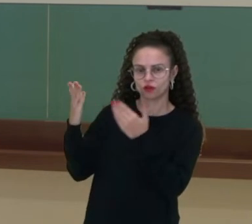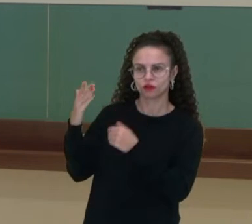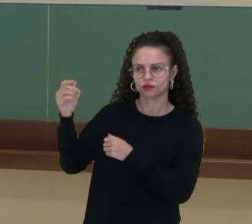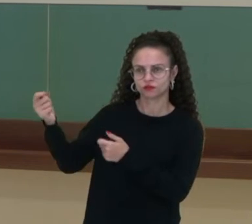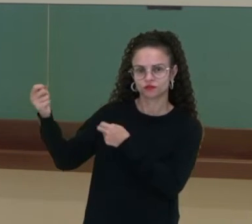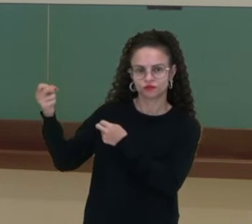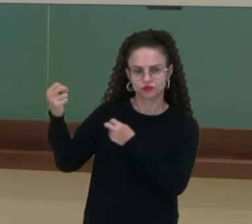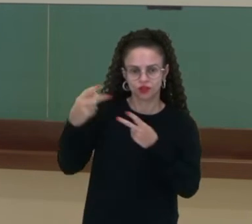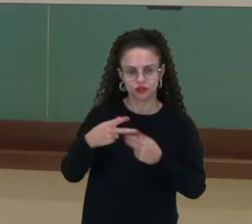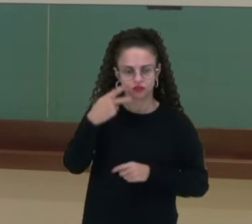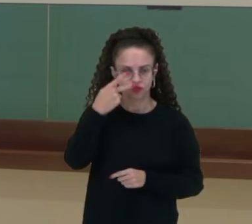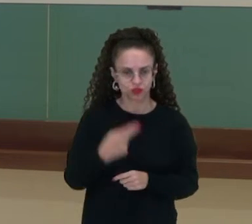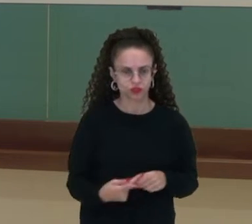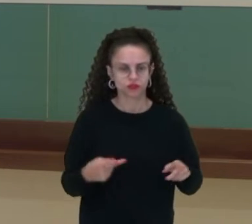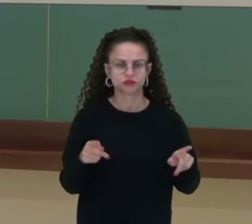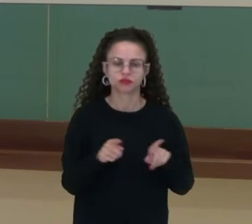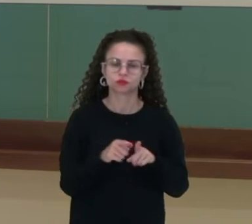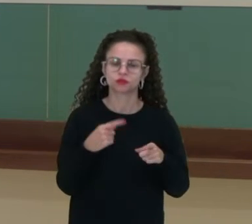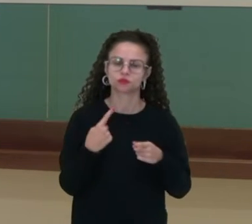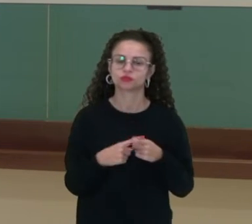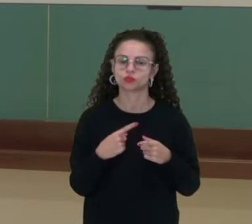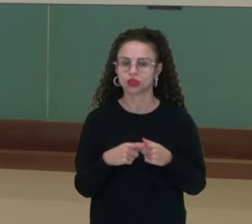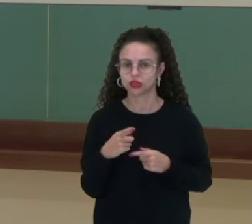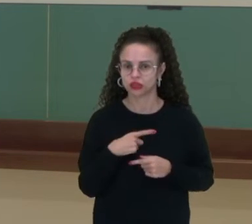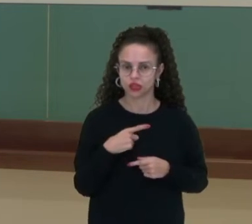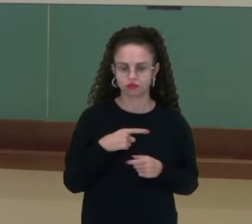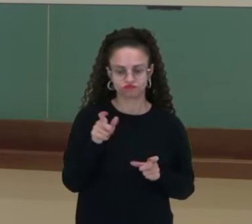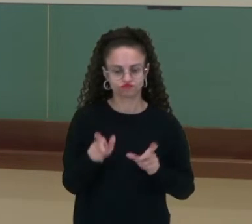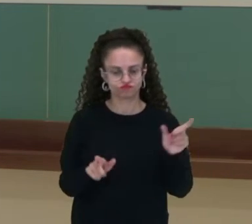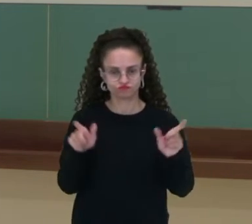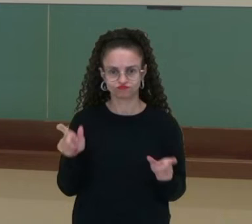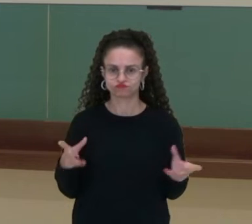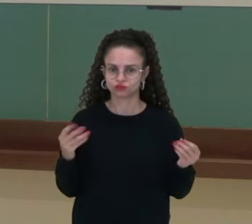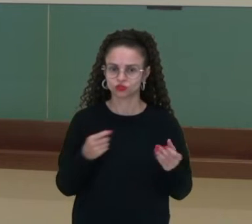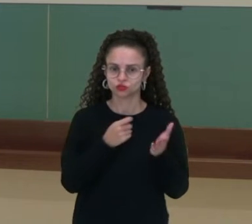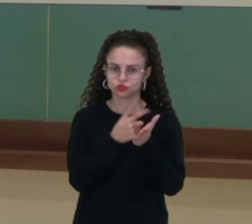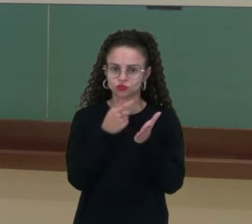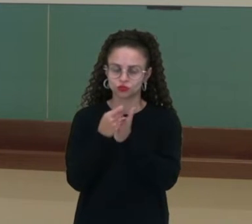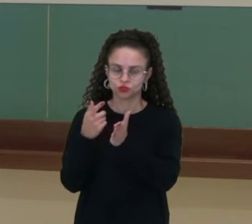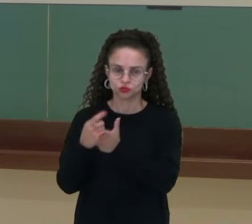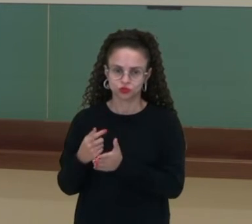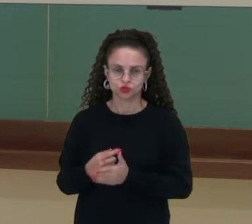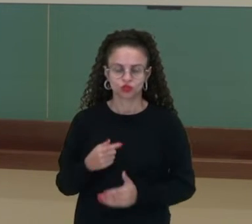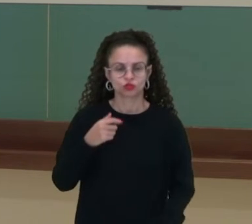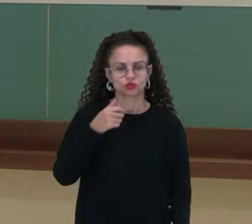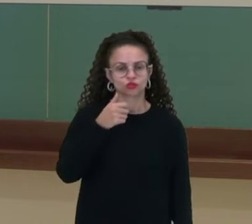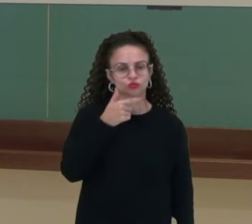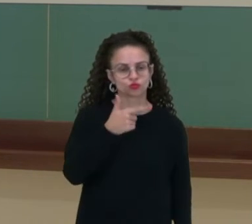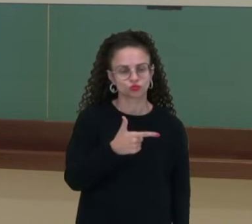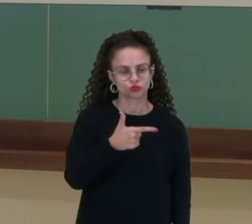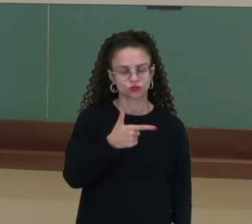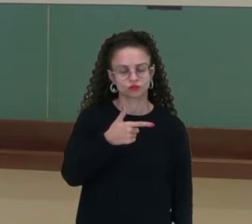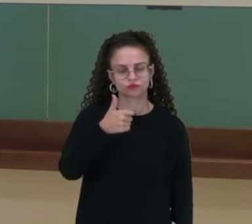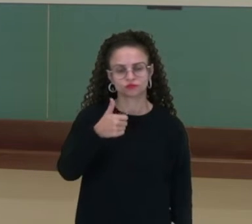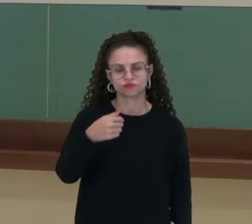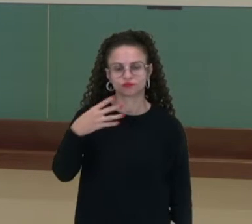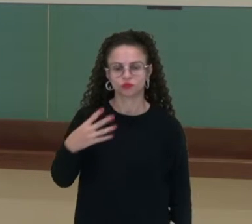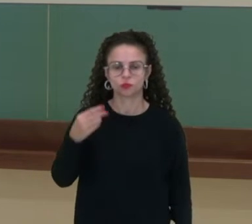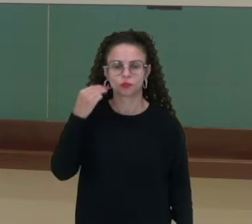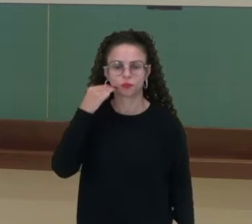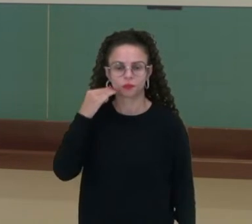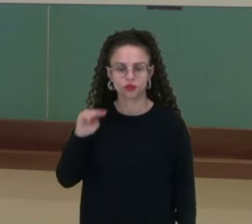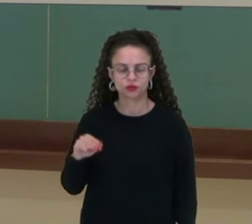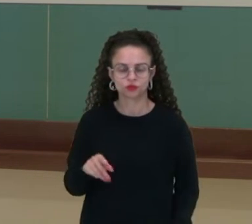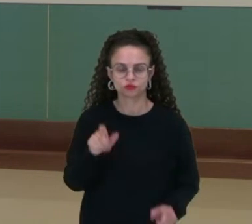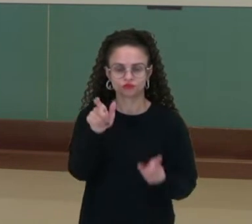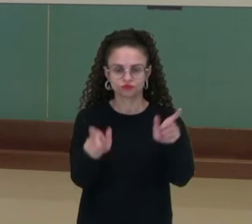por exemplo, porque nós temos um grande mercado consumidor aqui, né, com seus 212, 214 milhões de habitantes.